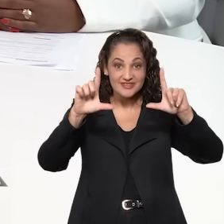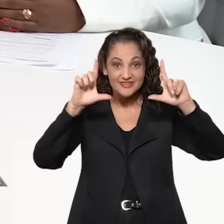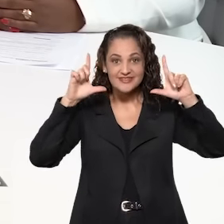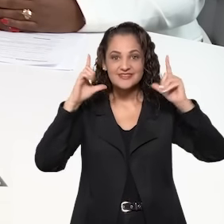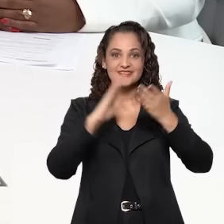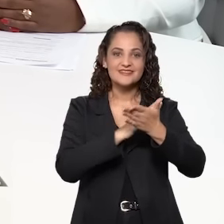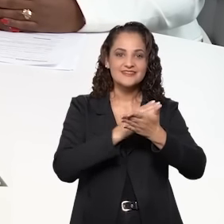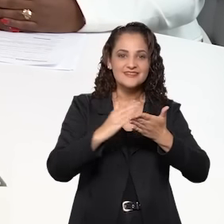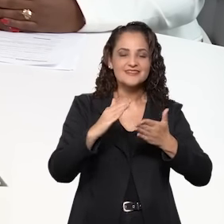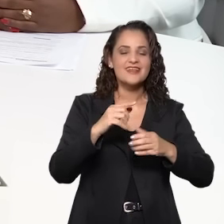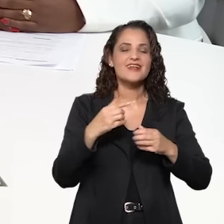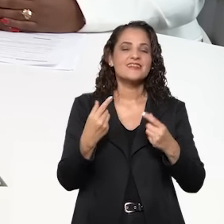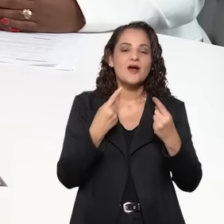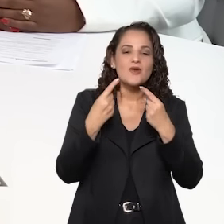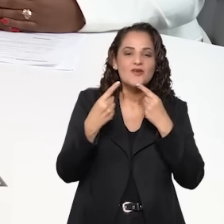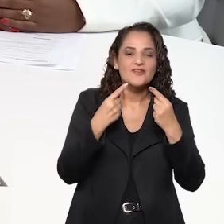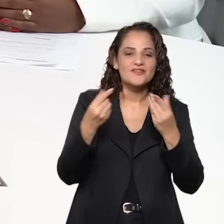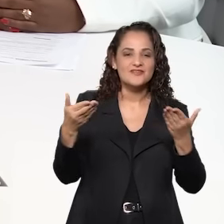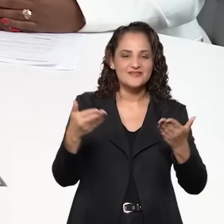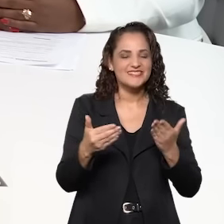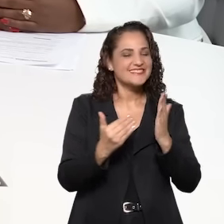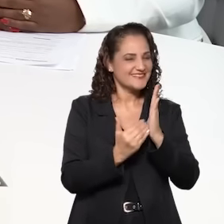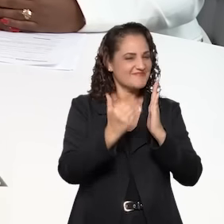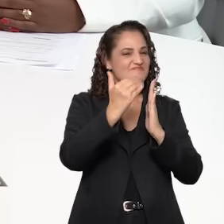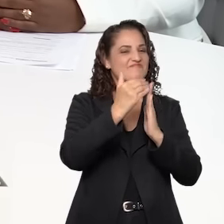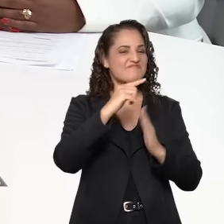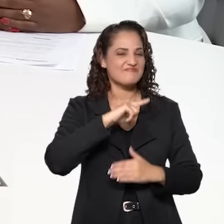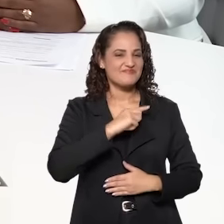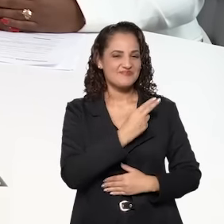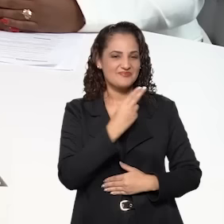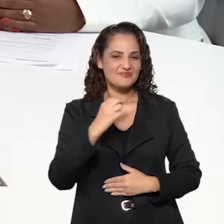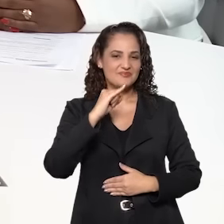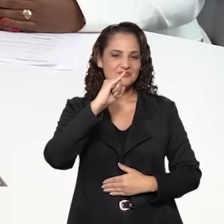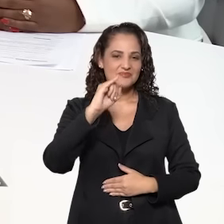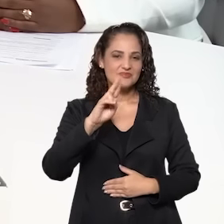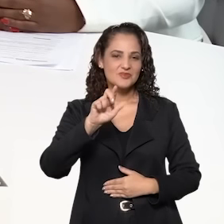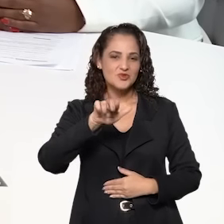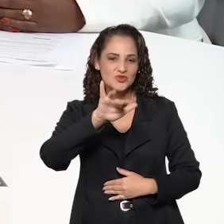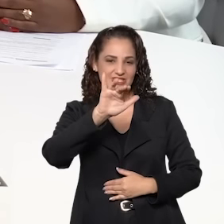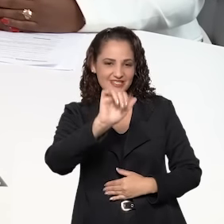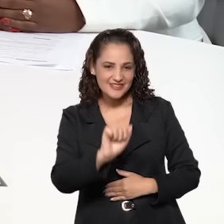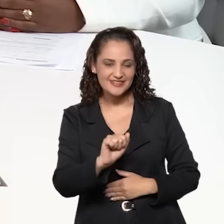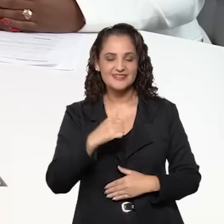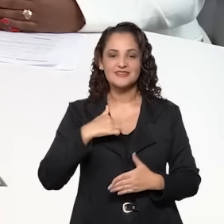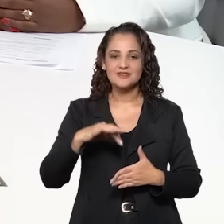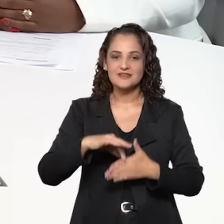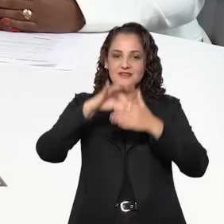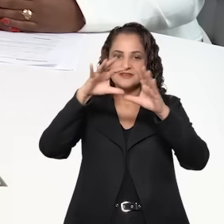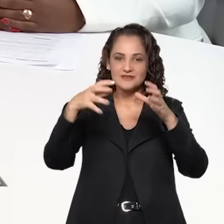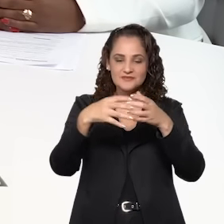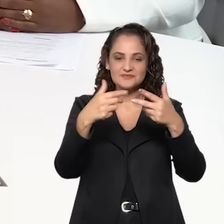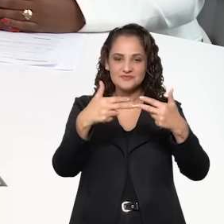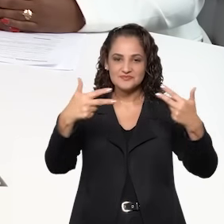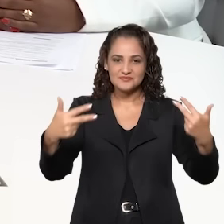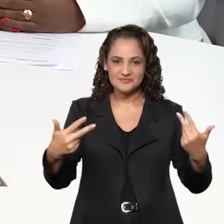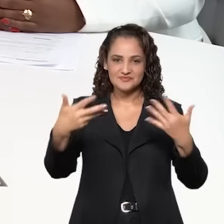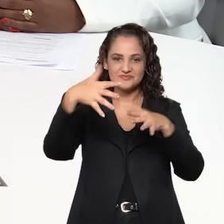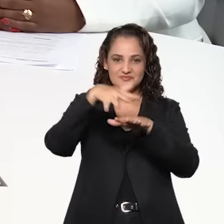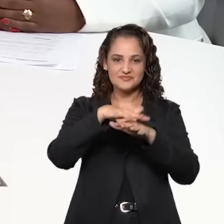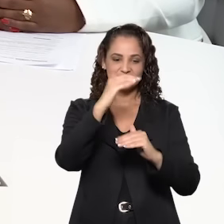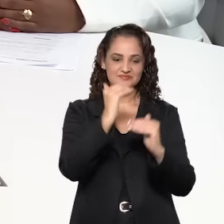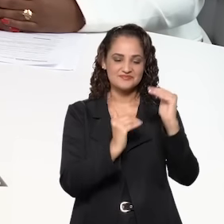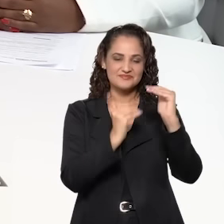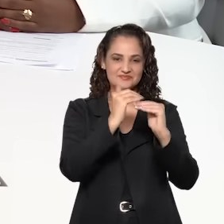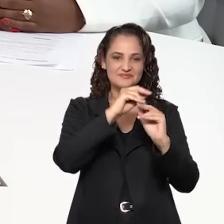alguns destaques da nossa conversa de hoje mas tem muito mais eu sou a Júlia Castilho sou líder do time de diversidade Equidade e inclusão do